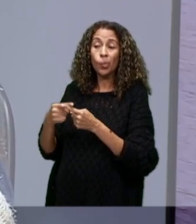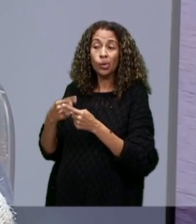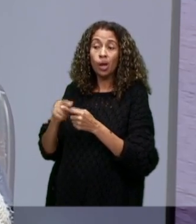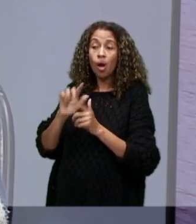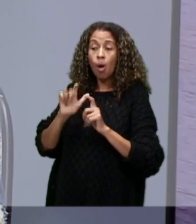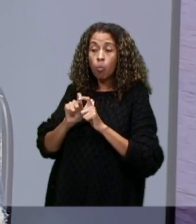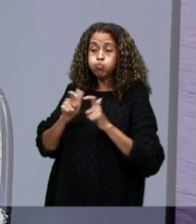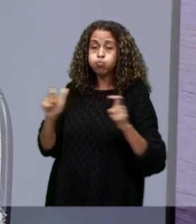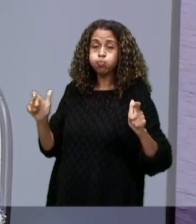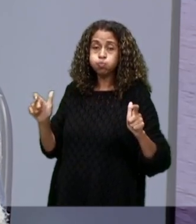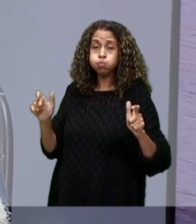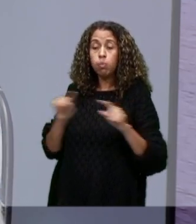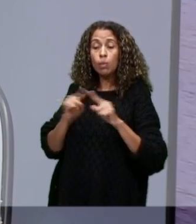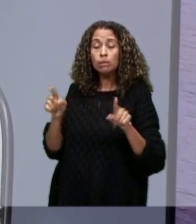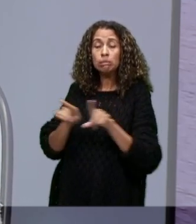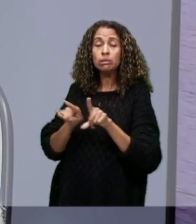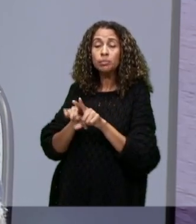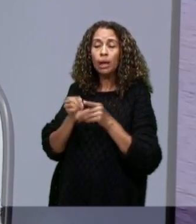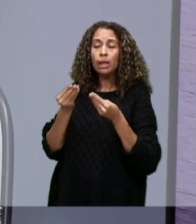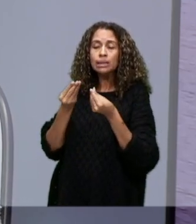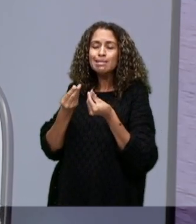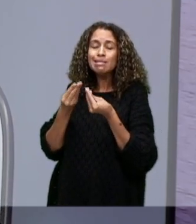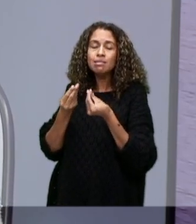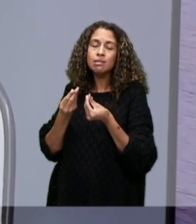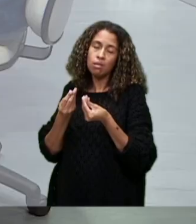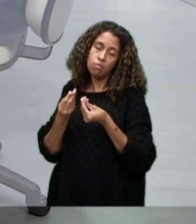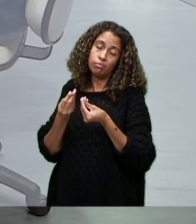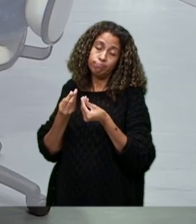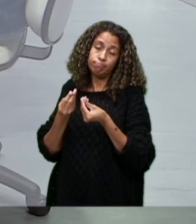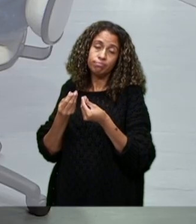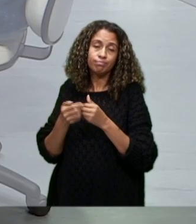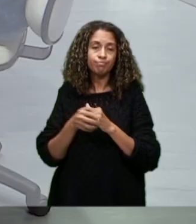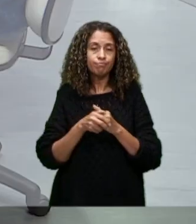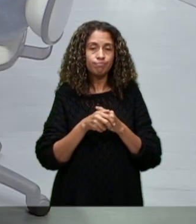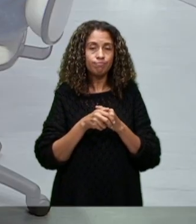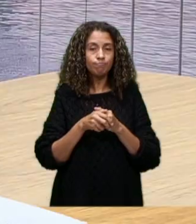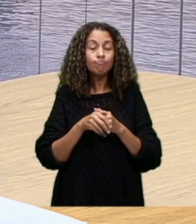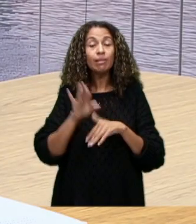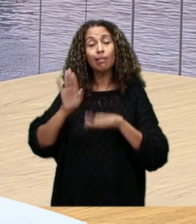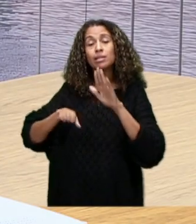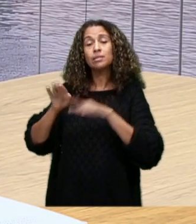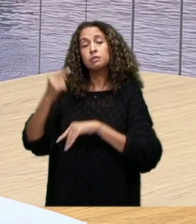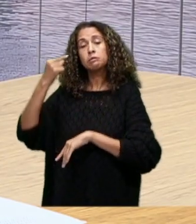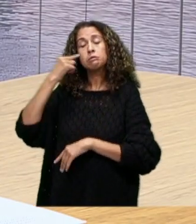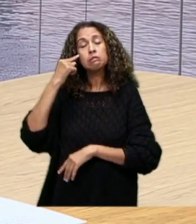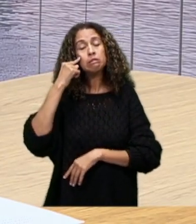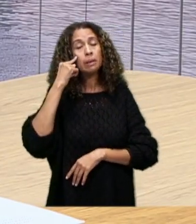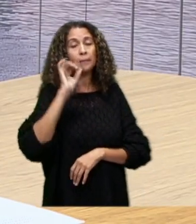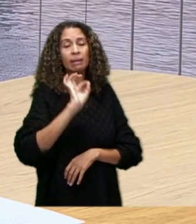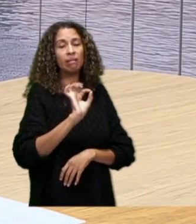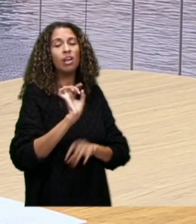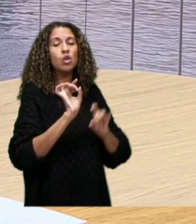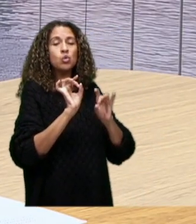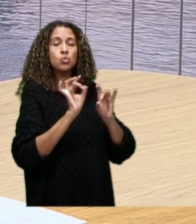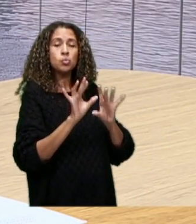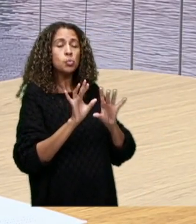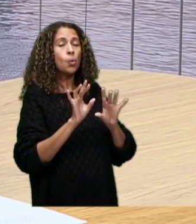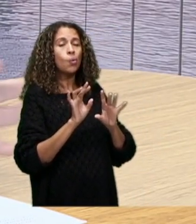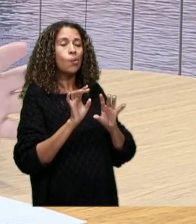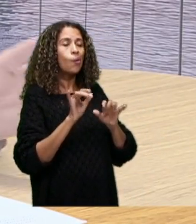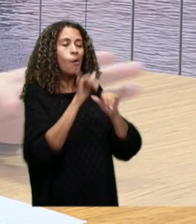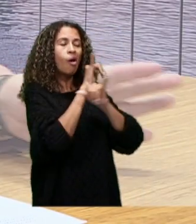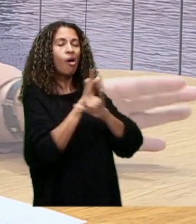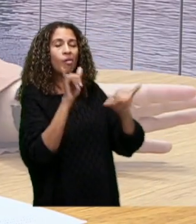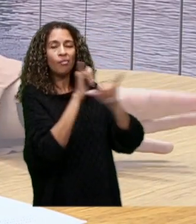e, ao mesmo tempo, ele é muito sensível também, né? Às vezes a gente pode achar assim, é só uma questão de